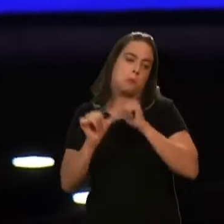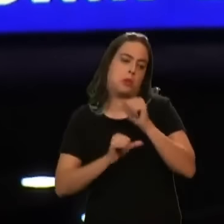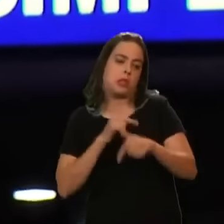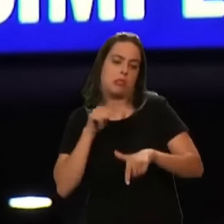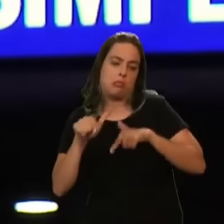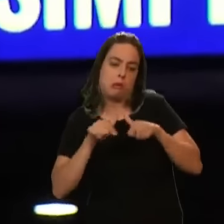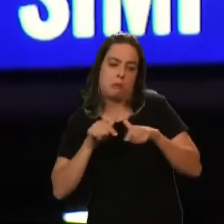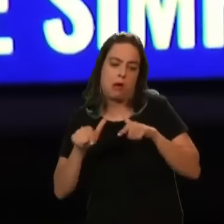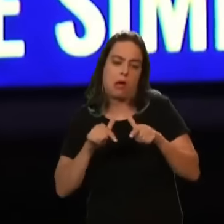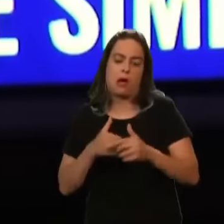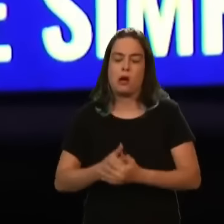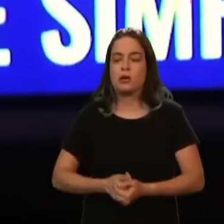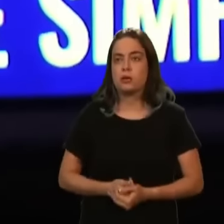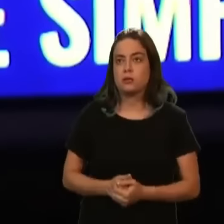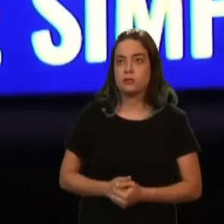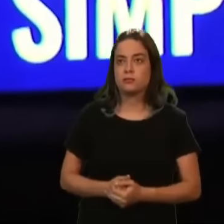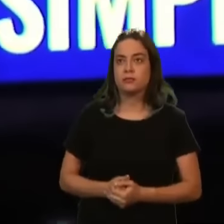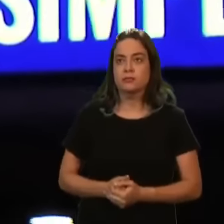emprego.